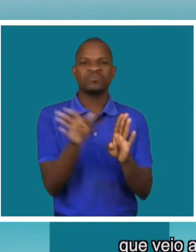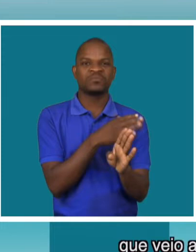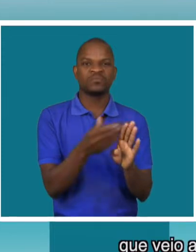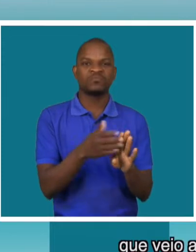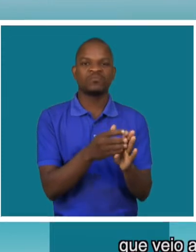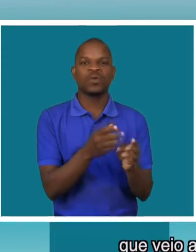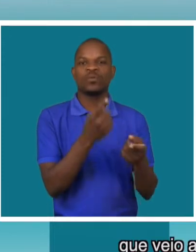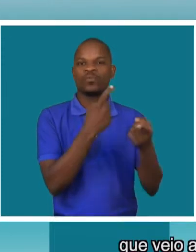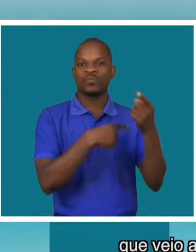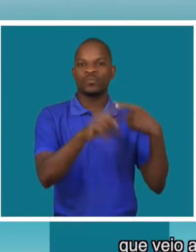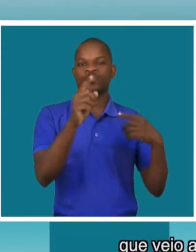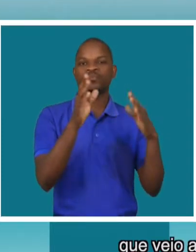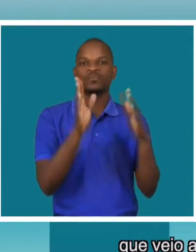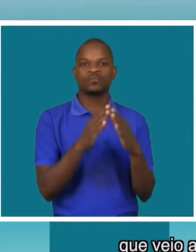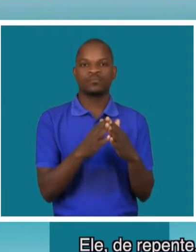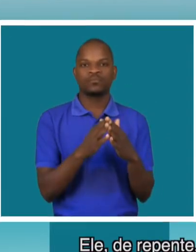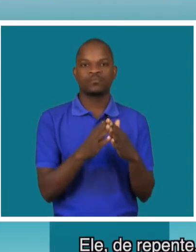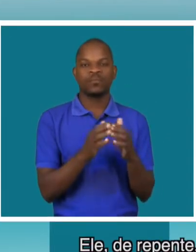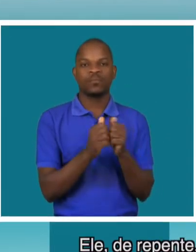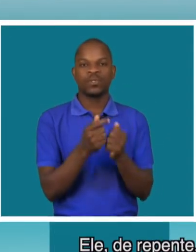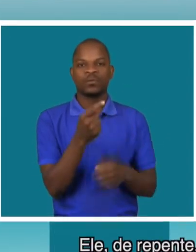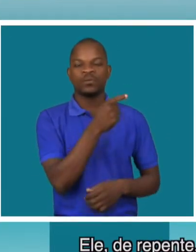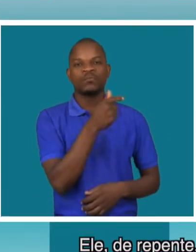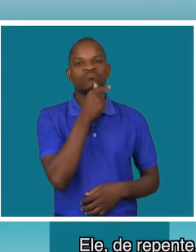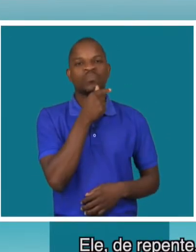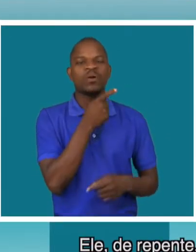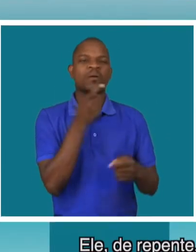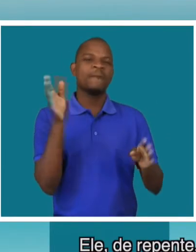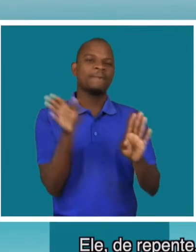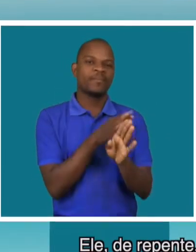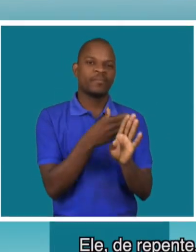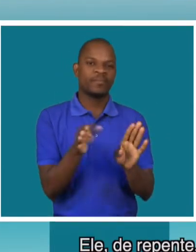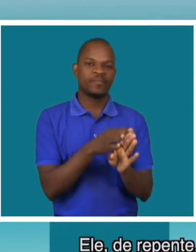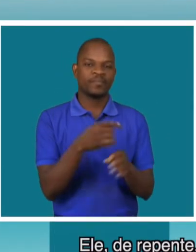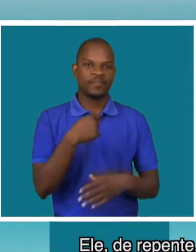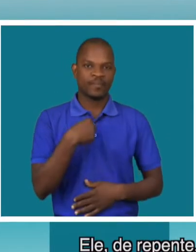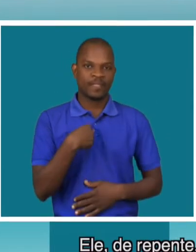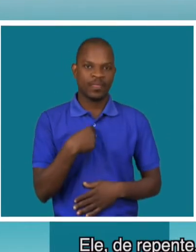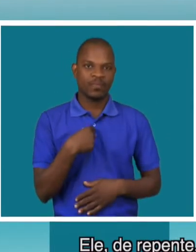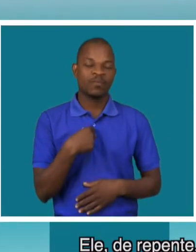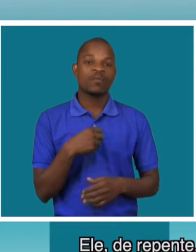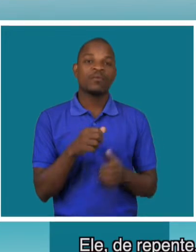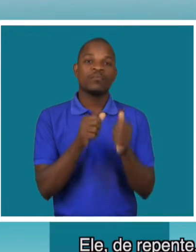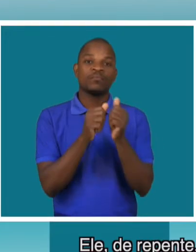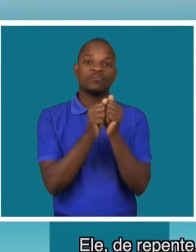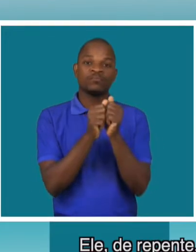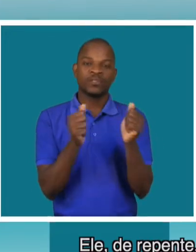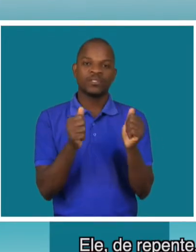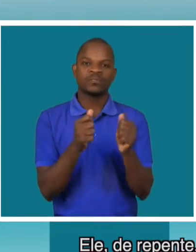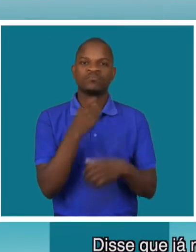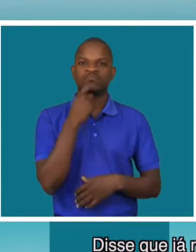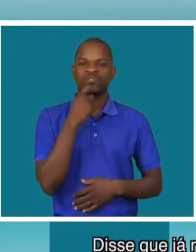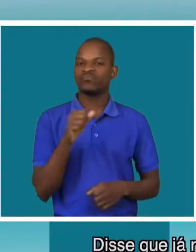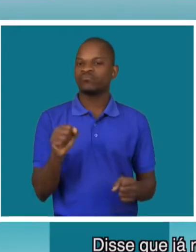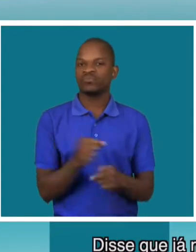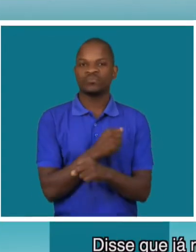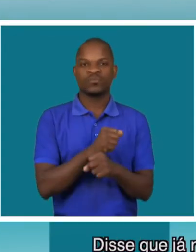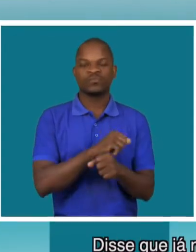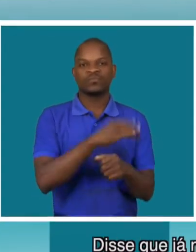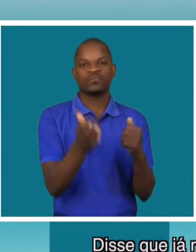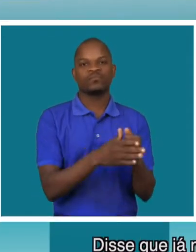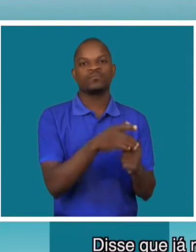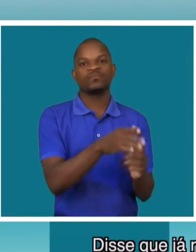e expulsá-la de casa. Ele, de repente, me expulsou de casa, me bateu, me expulsou de casa, não aguentaram nada. Me expulsou de casa, não